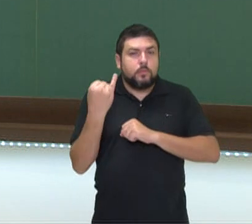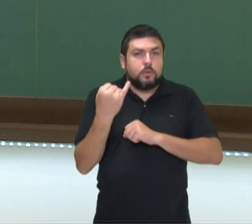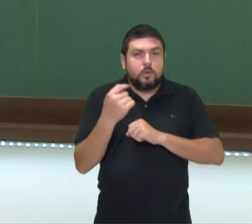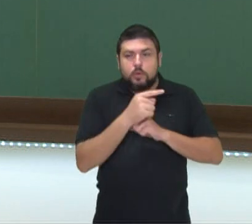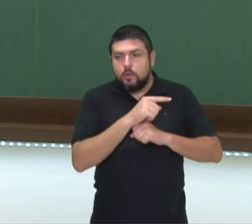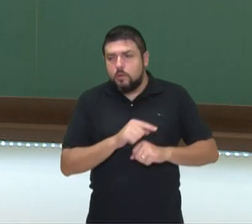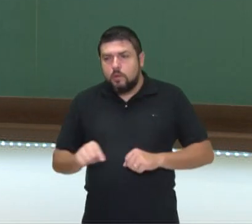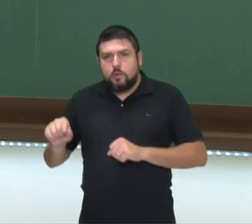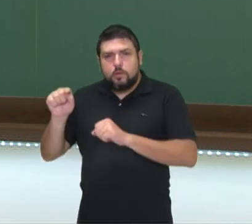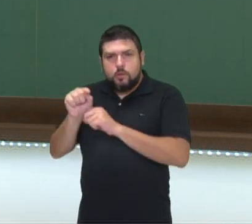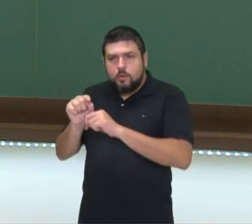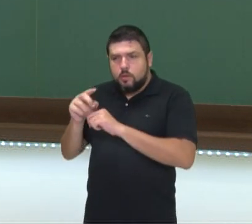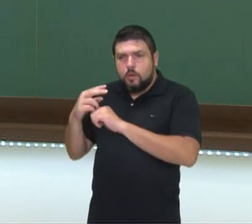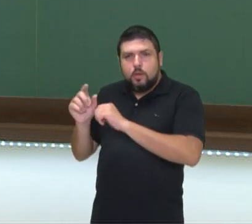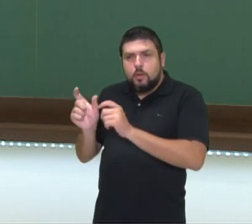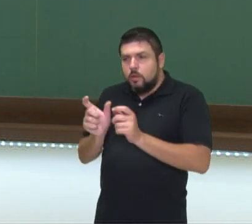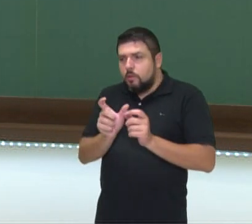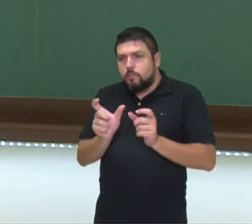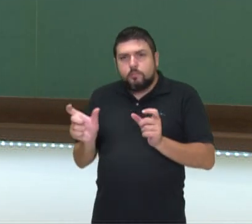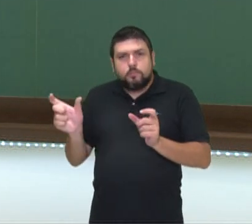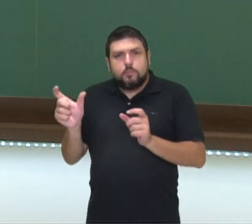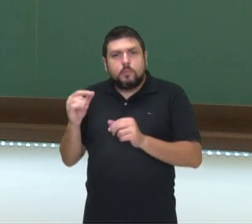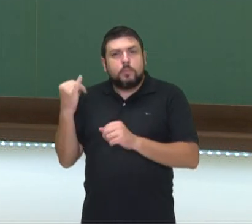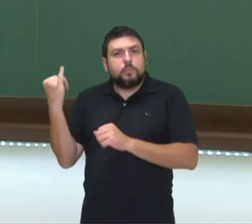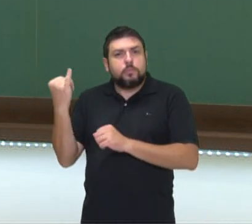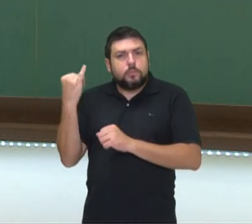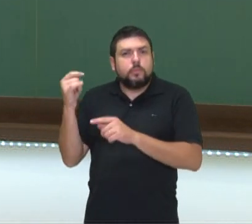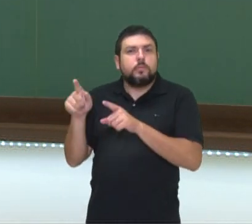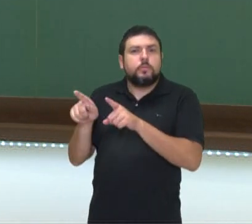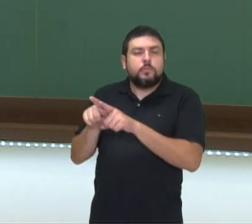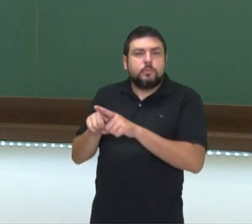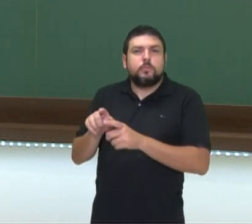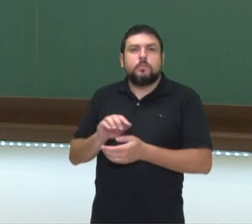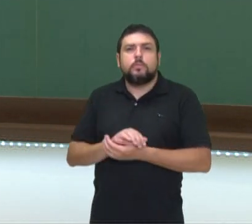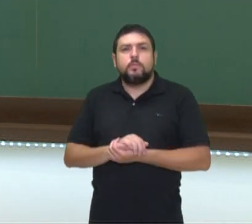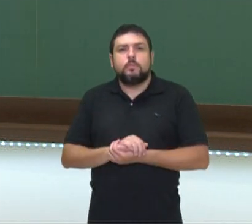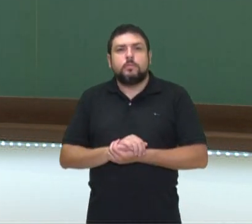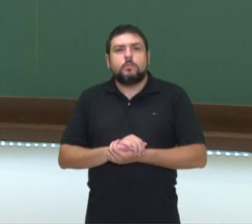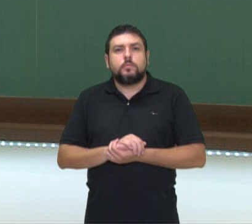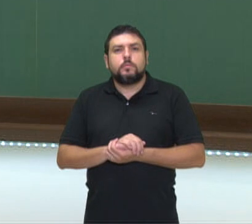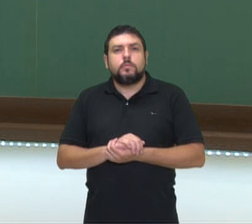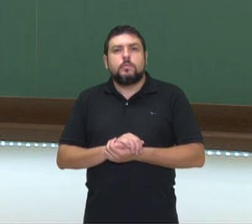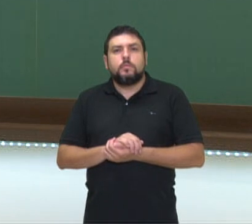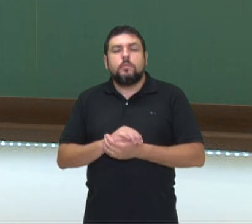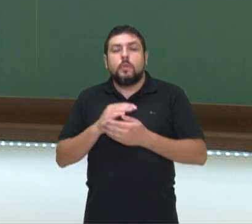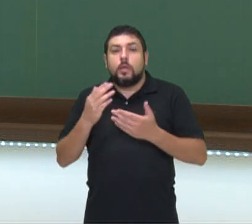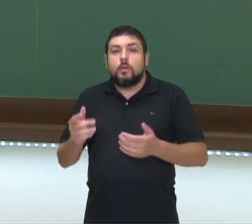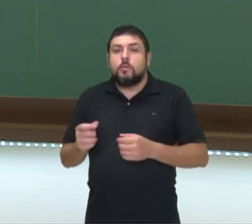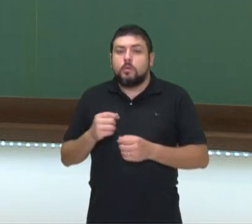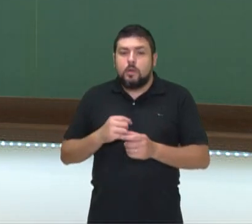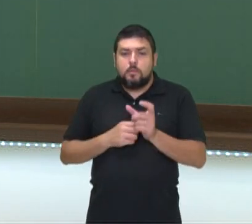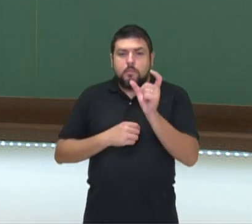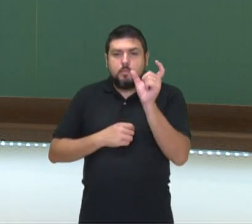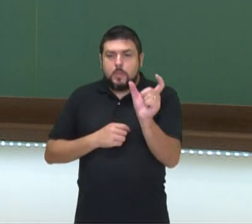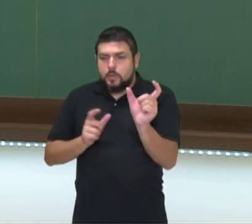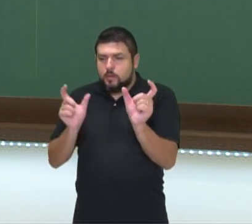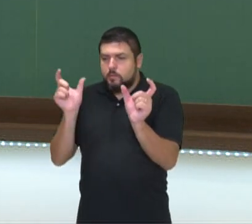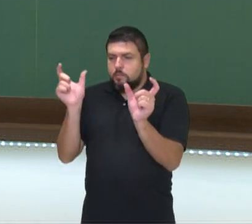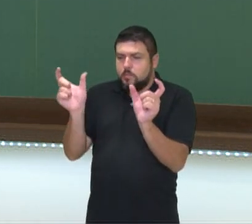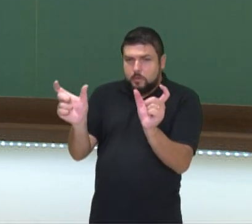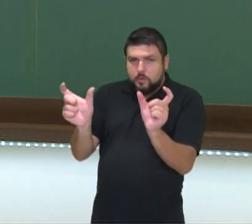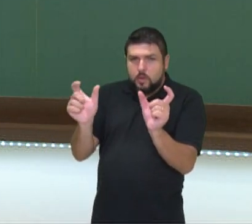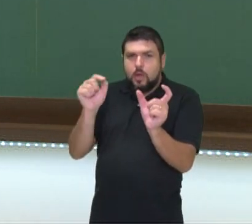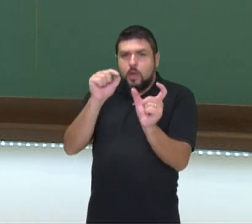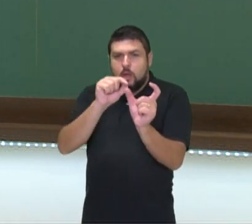porque tranquilas aqui são as pessoas, que é o nosso sujeito. Então, nós temos dois núcleos, duas palavras importantes